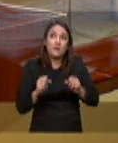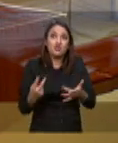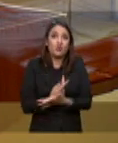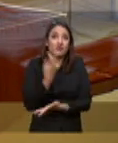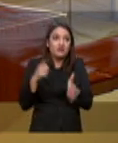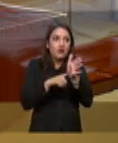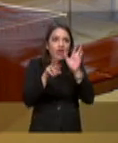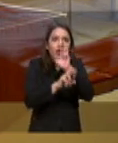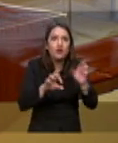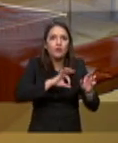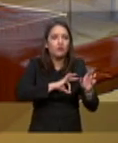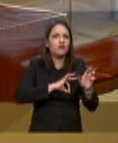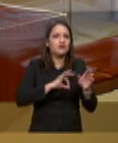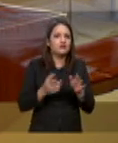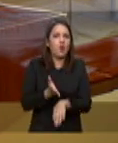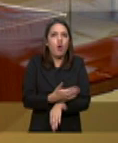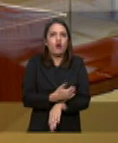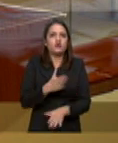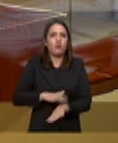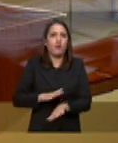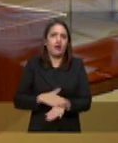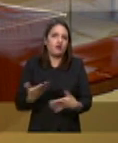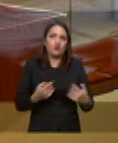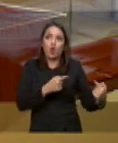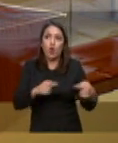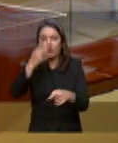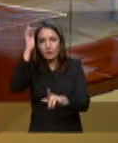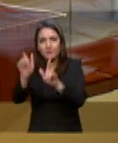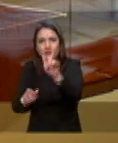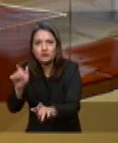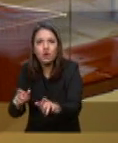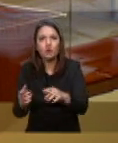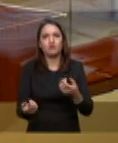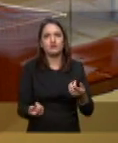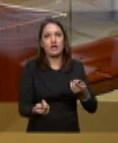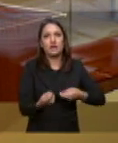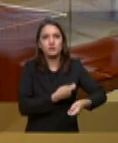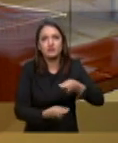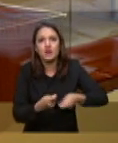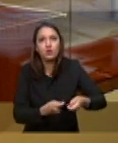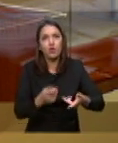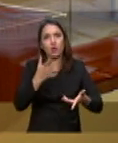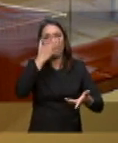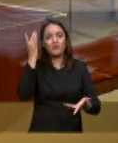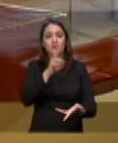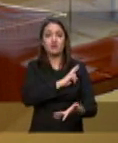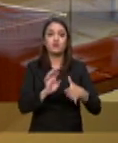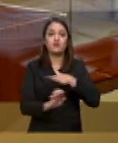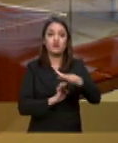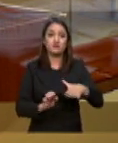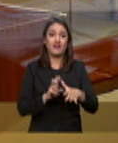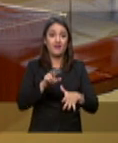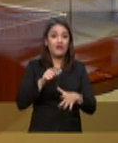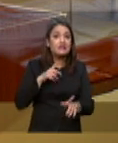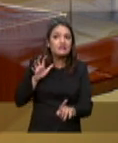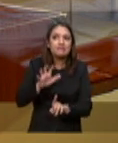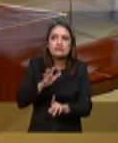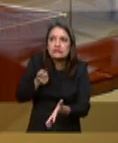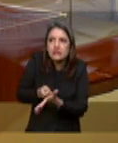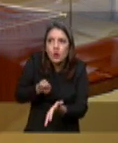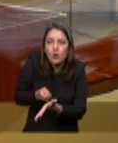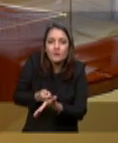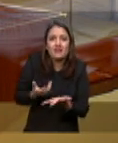prematuros contra contribuintes, administradores e dirigentes de empresas que vão ser coagidos e se sentir